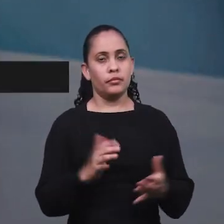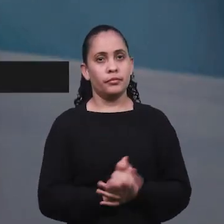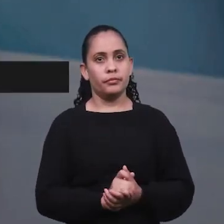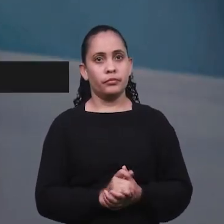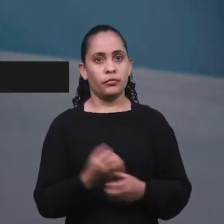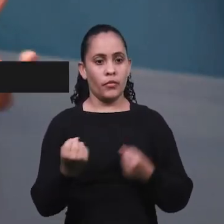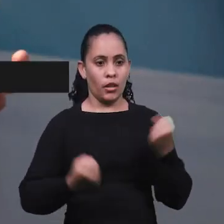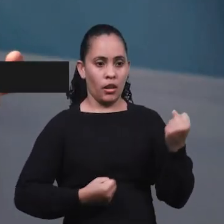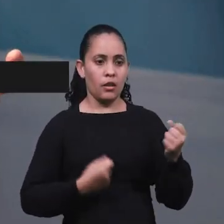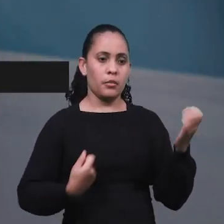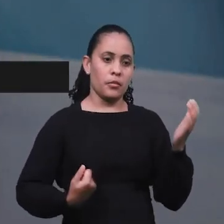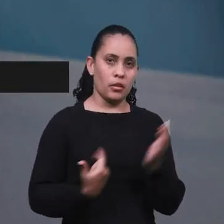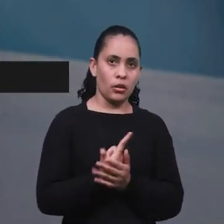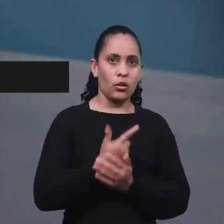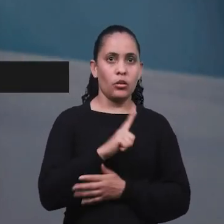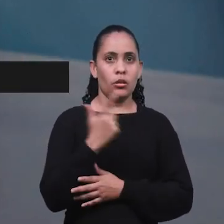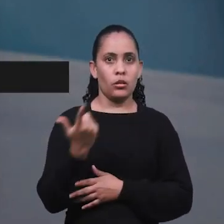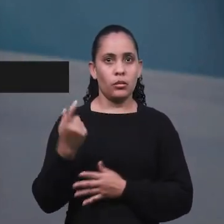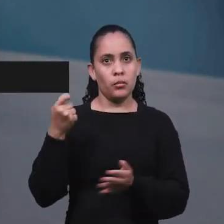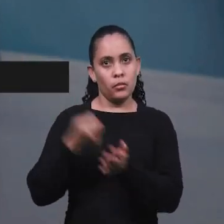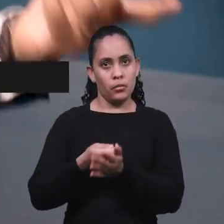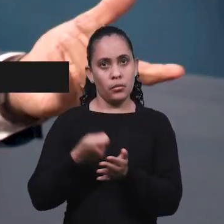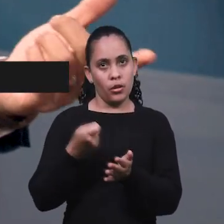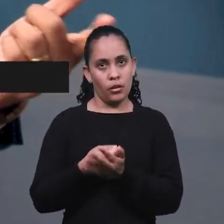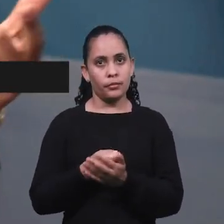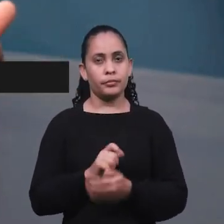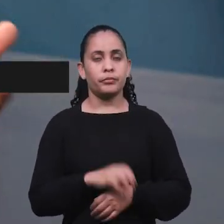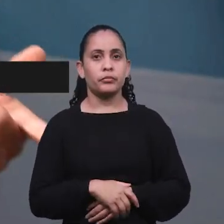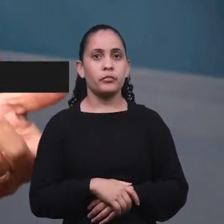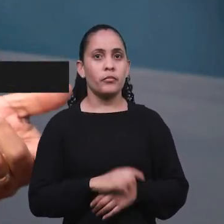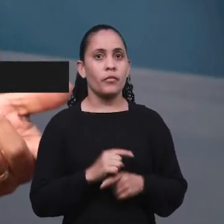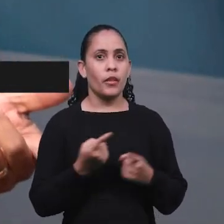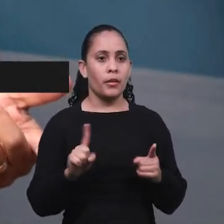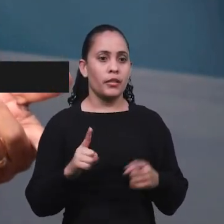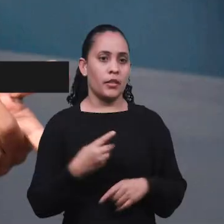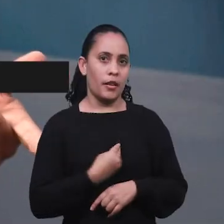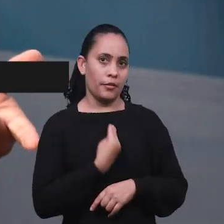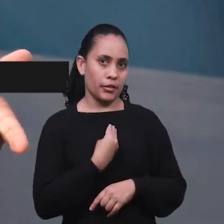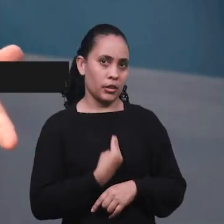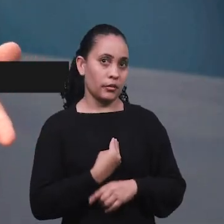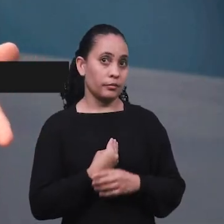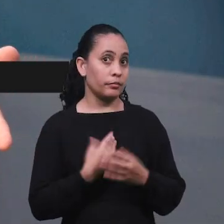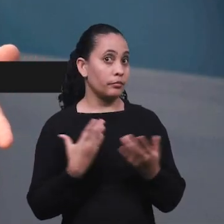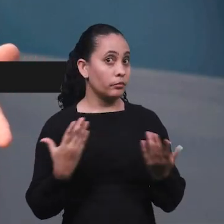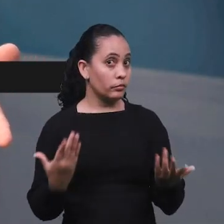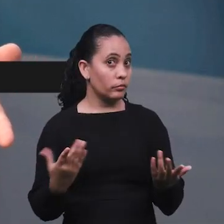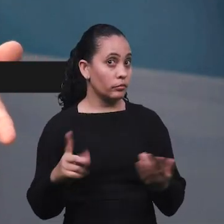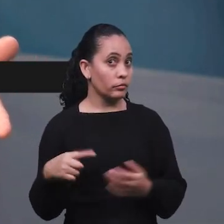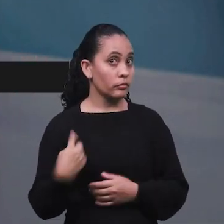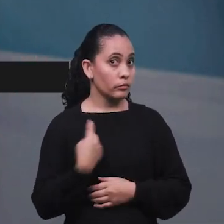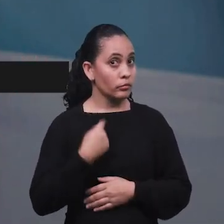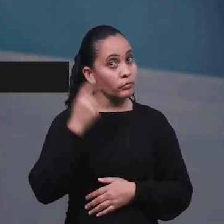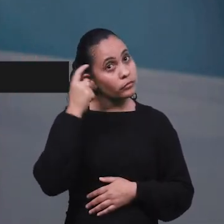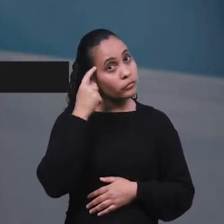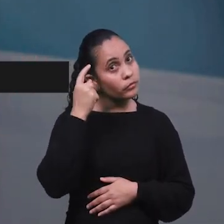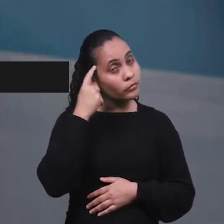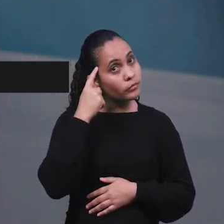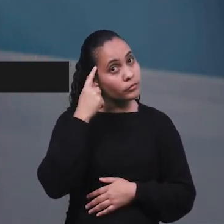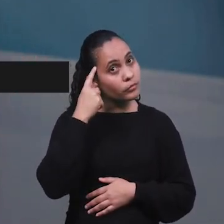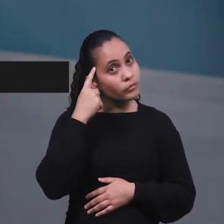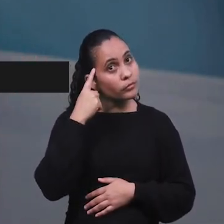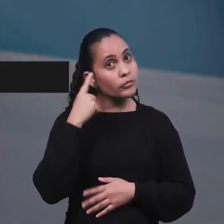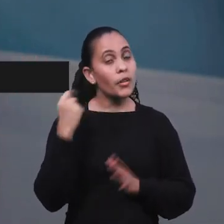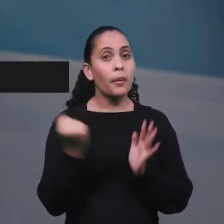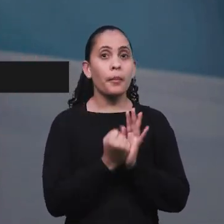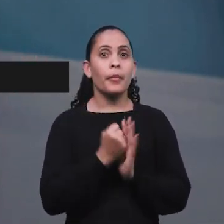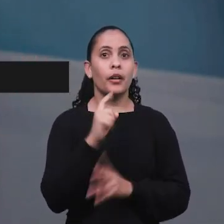acidente. O carro, você pode financiar, você faz um consórcio, você compra outro. Mas a vida. Então, nós temos que sempre pensar